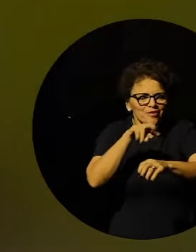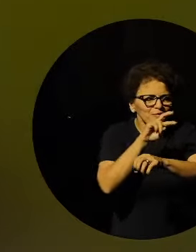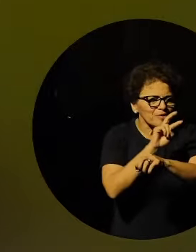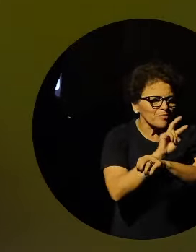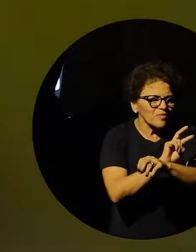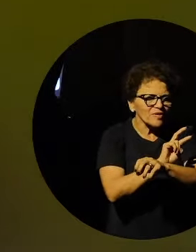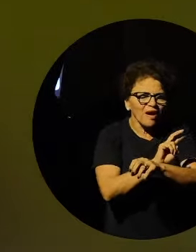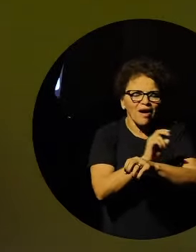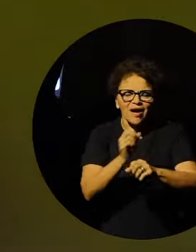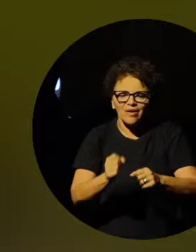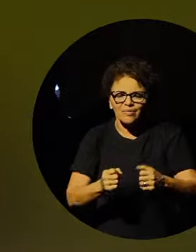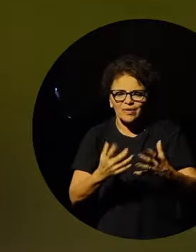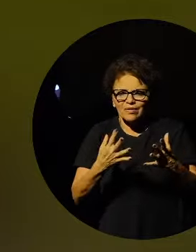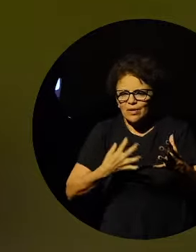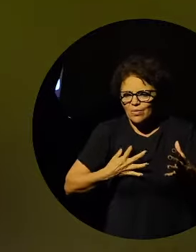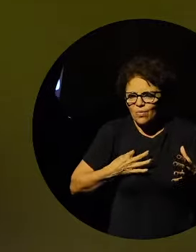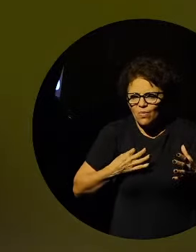tirou ele das ruas,